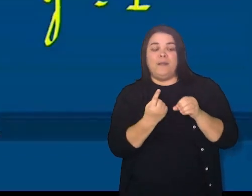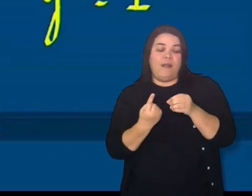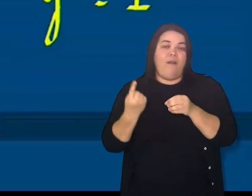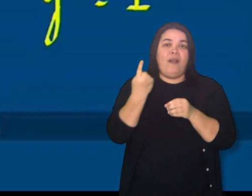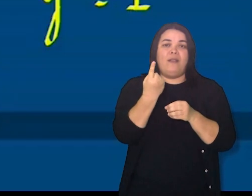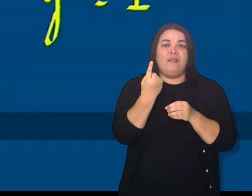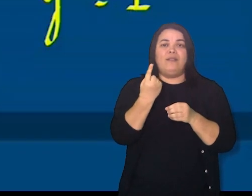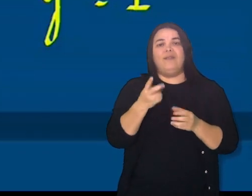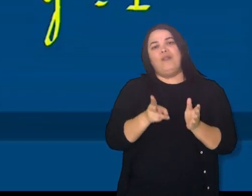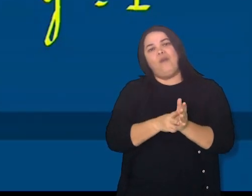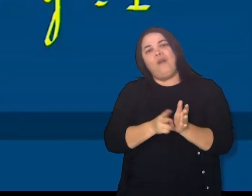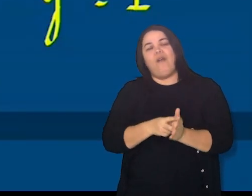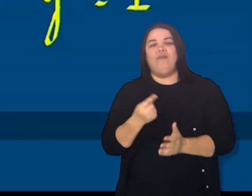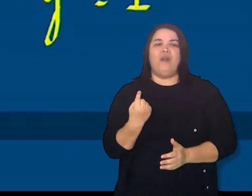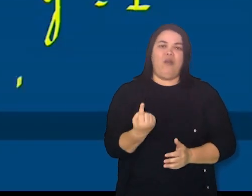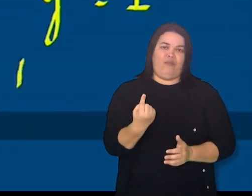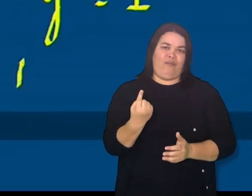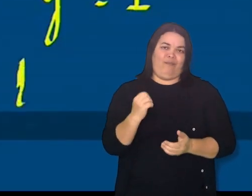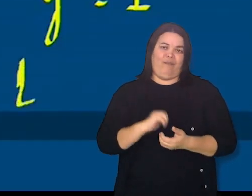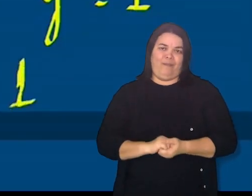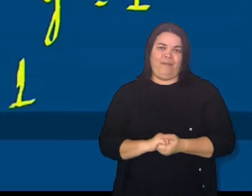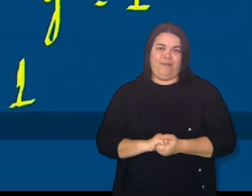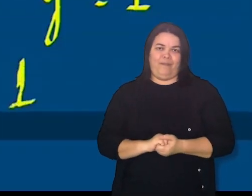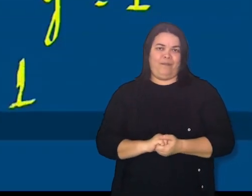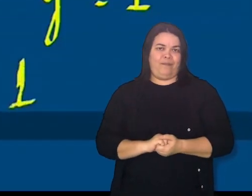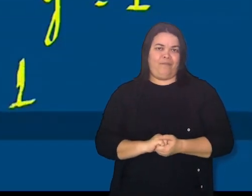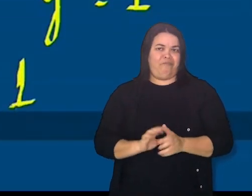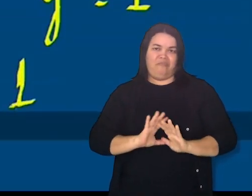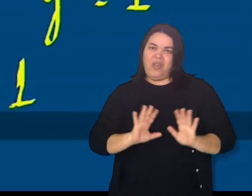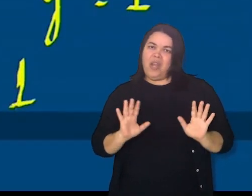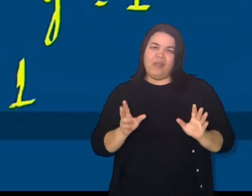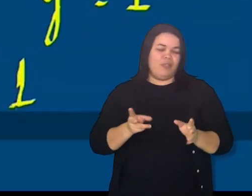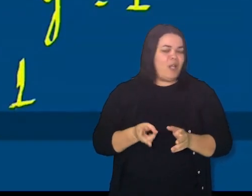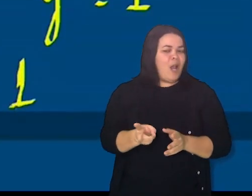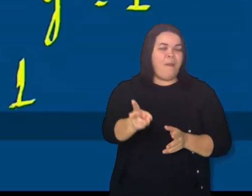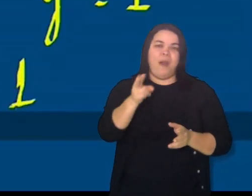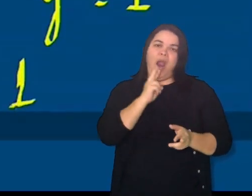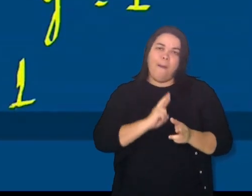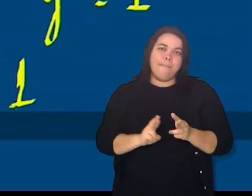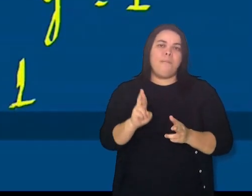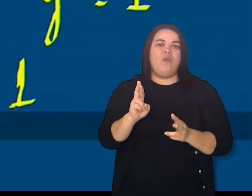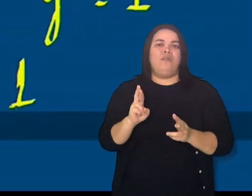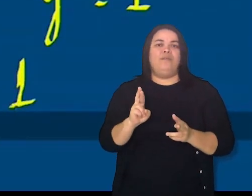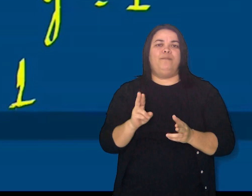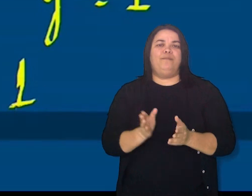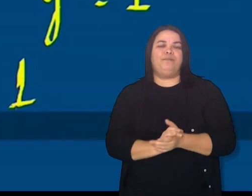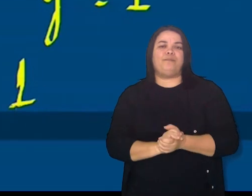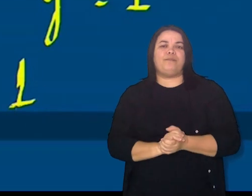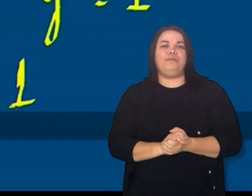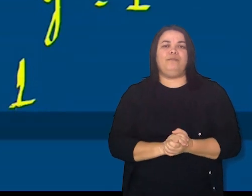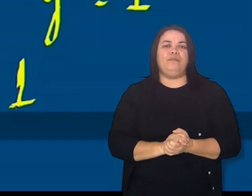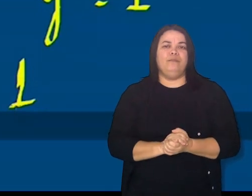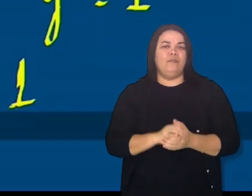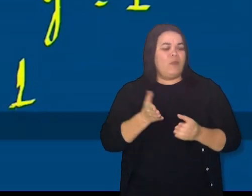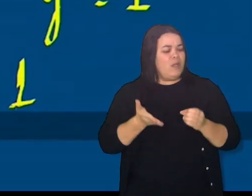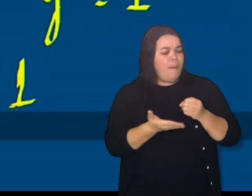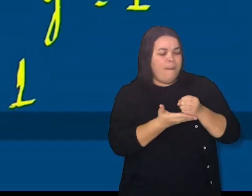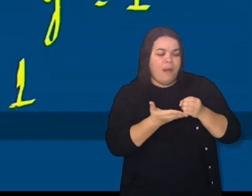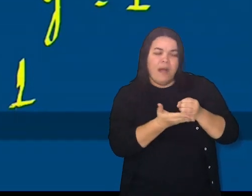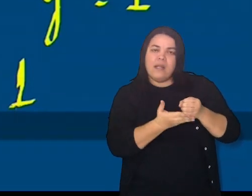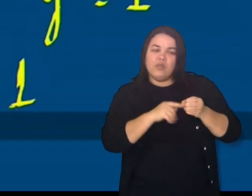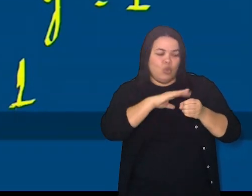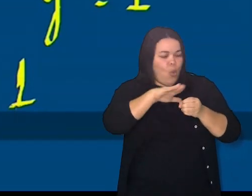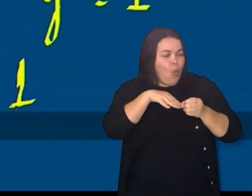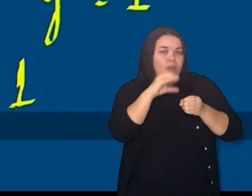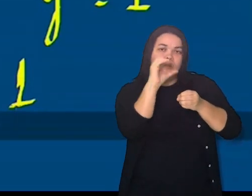estrelinha elevado a 0, é igual a 1. Não tem para onde correr. Toda base não